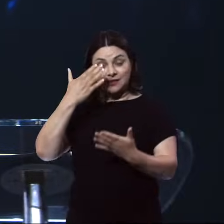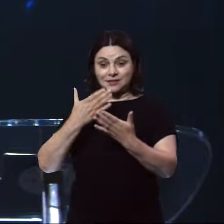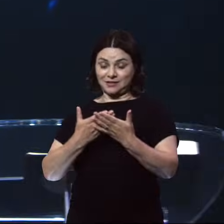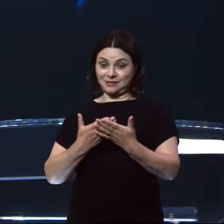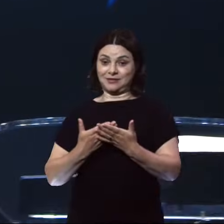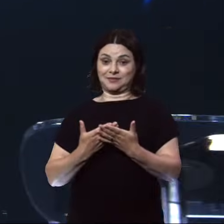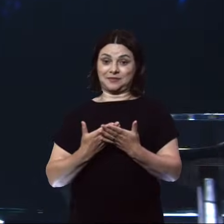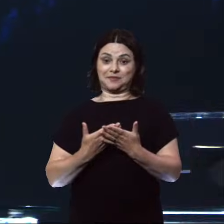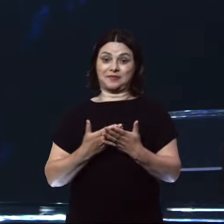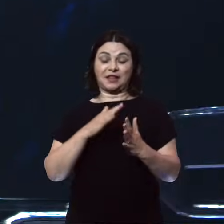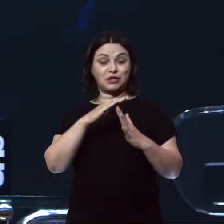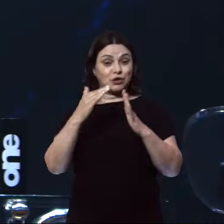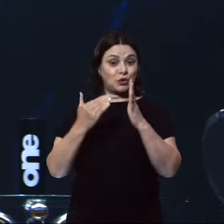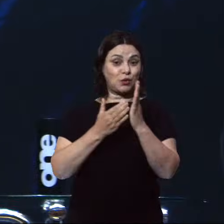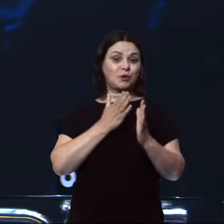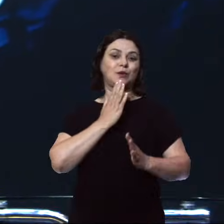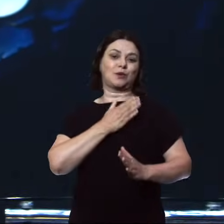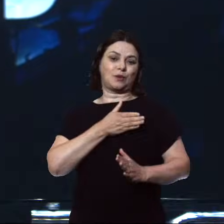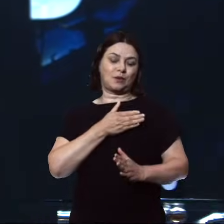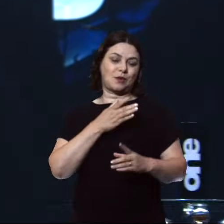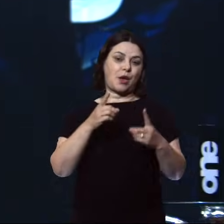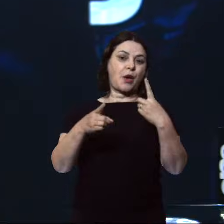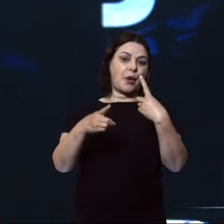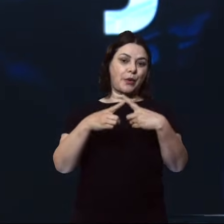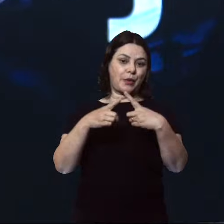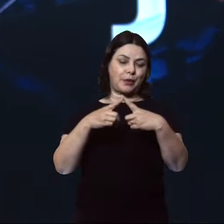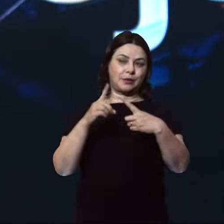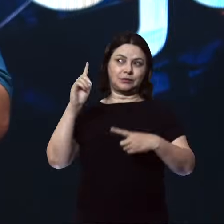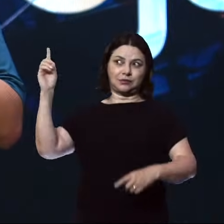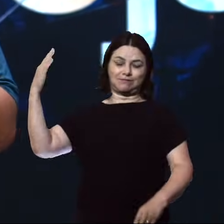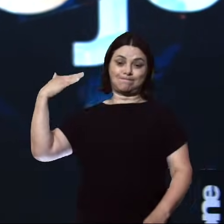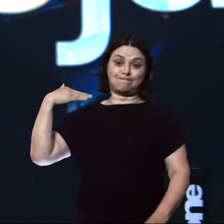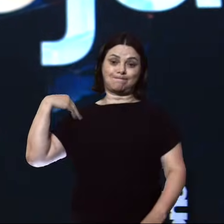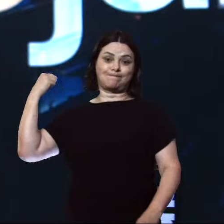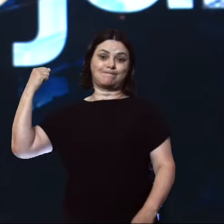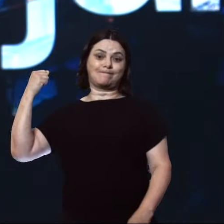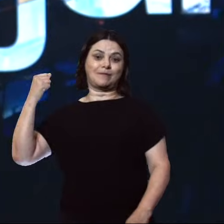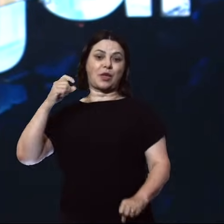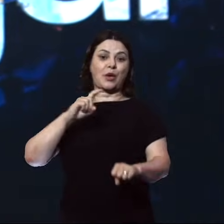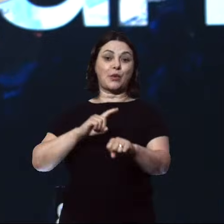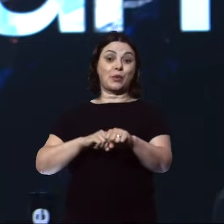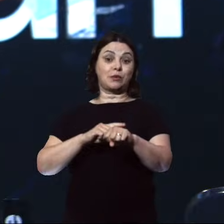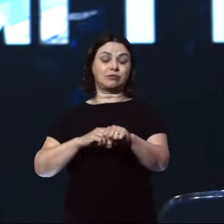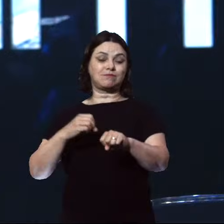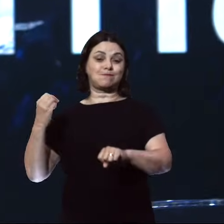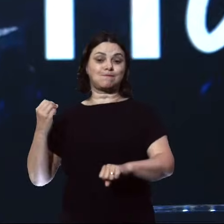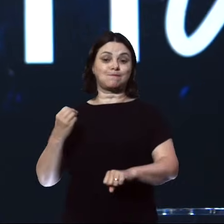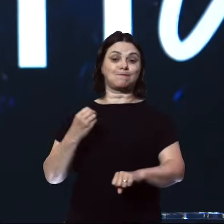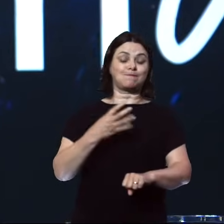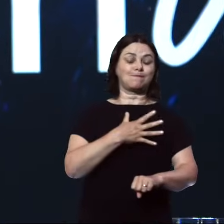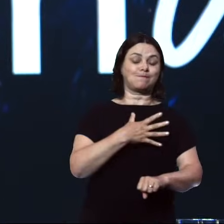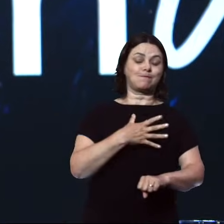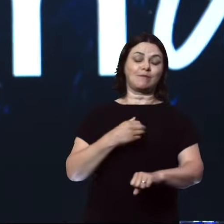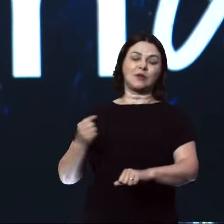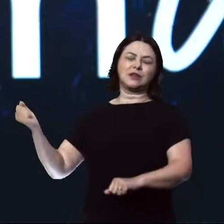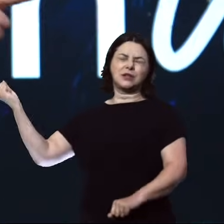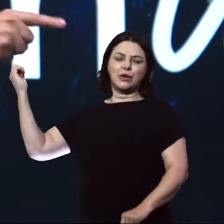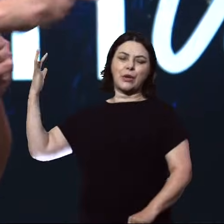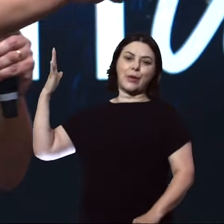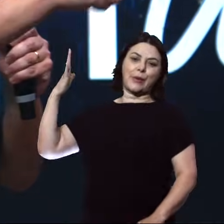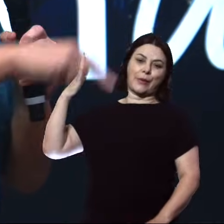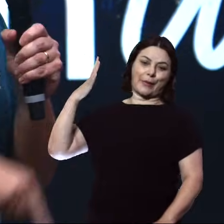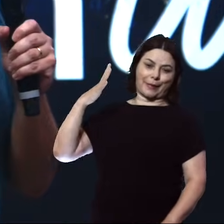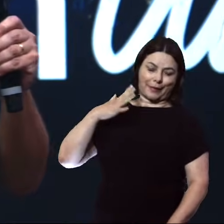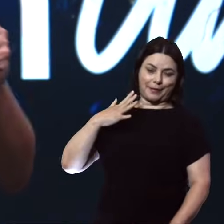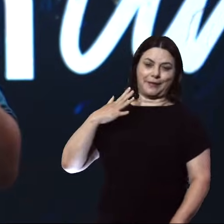coração? Porque Deus está te chamando para um tempo novo de poder na vida, de viver uma vida cheia da graça do Senhor. E aonde quer que